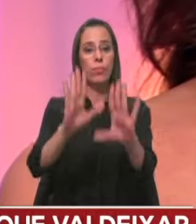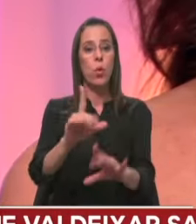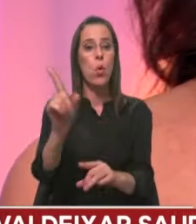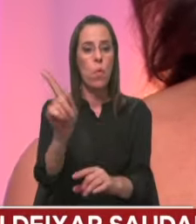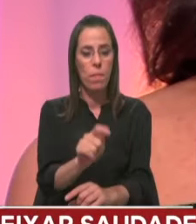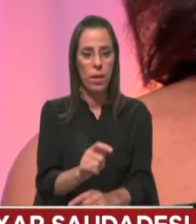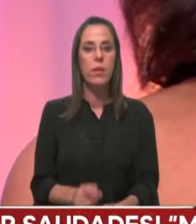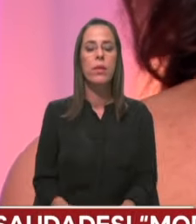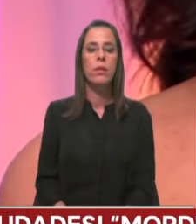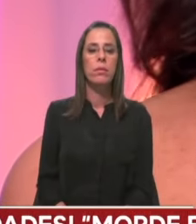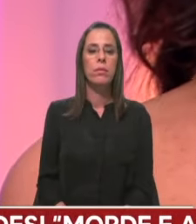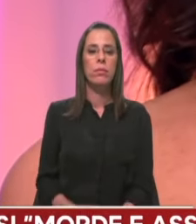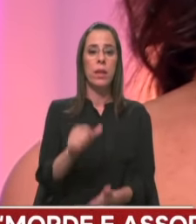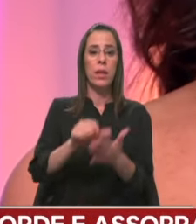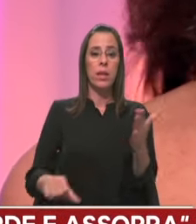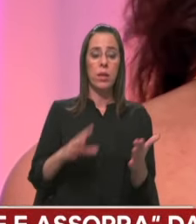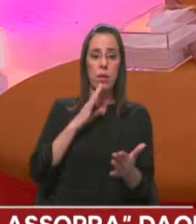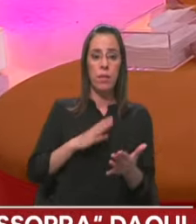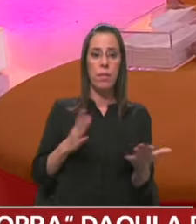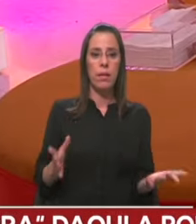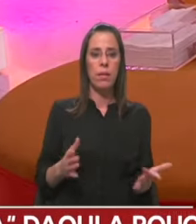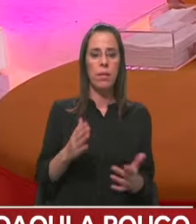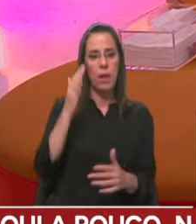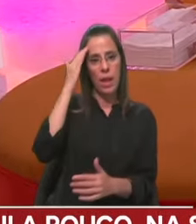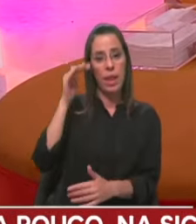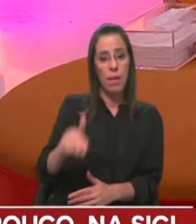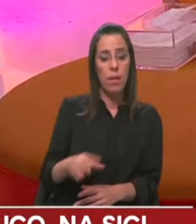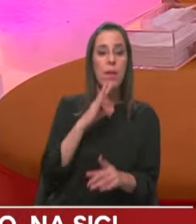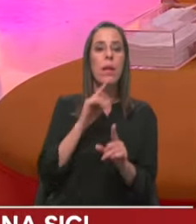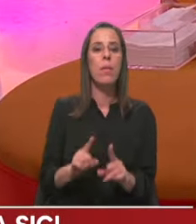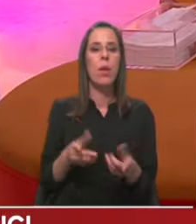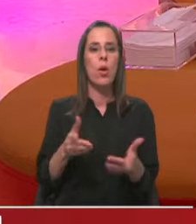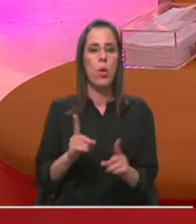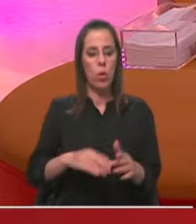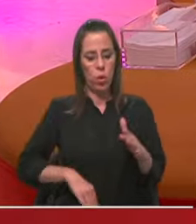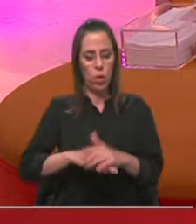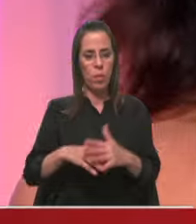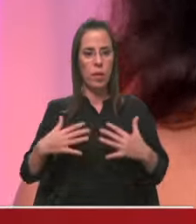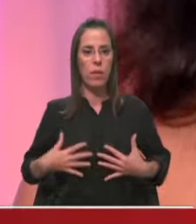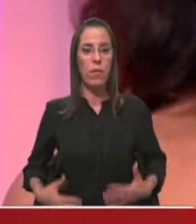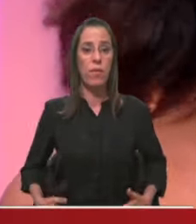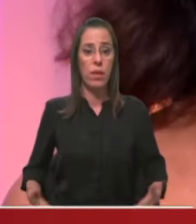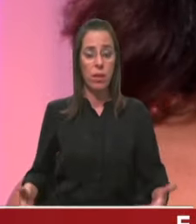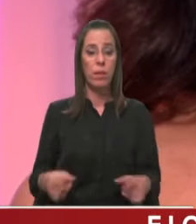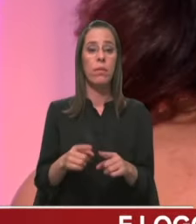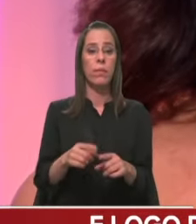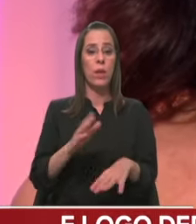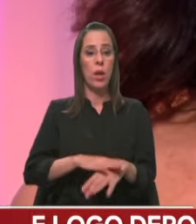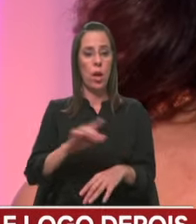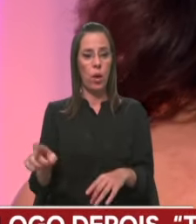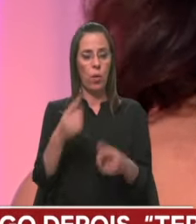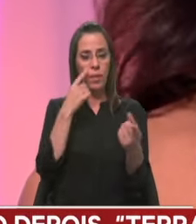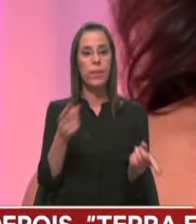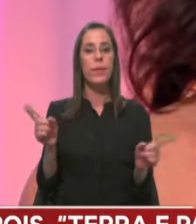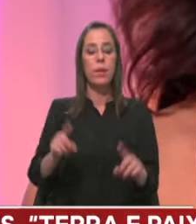um mês... E desistiram da minha mãe, porque era demente. A demência da sua mãe não ajuda à recuperação física. E puseram-na na rua mais uma